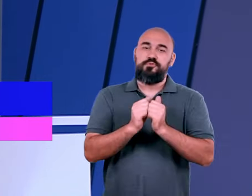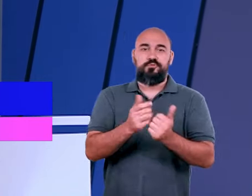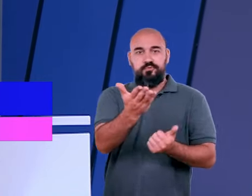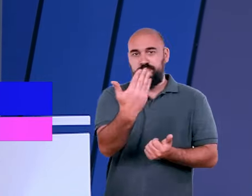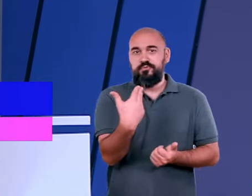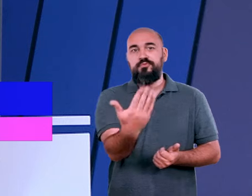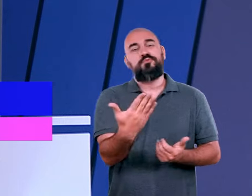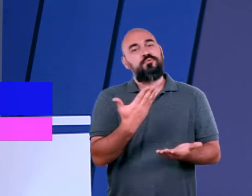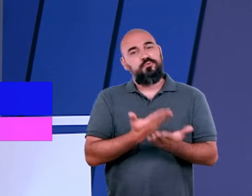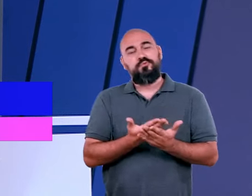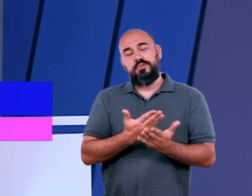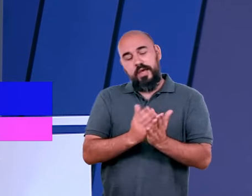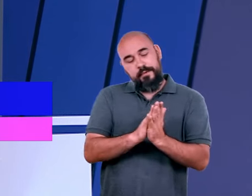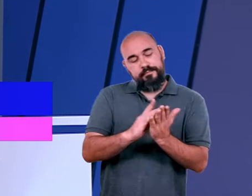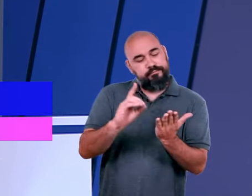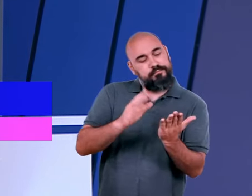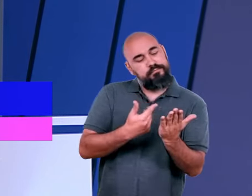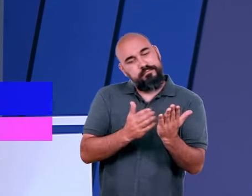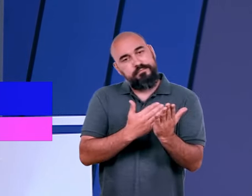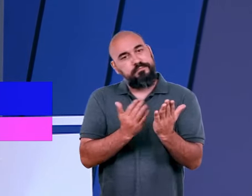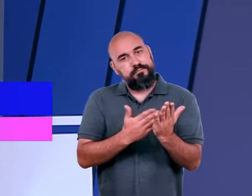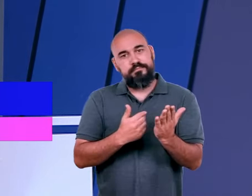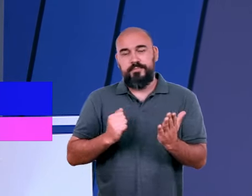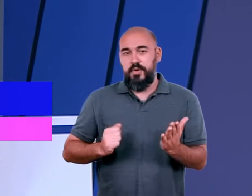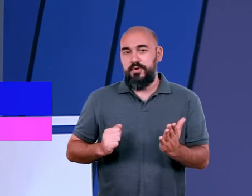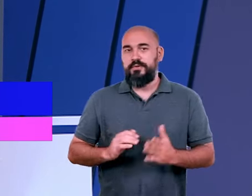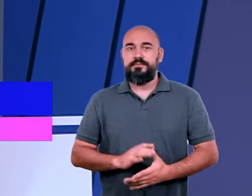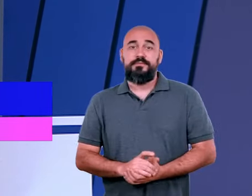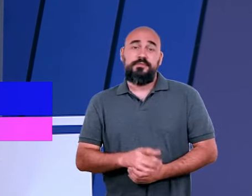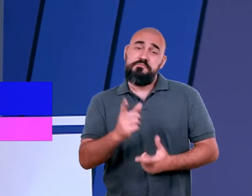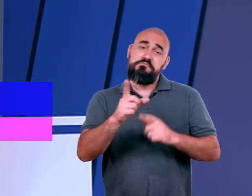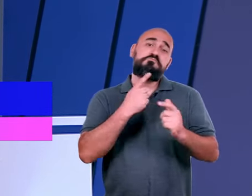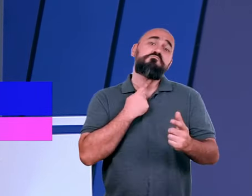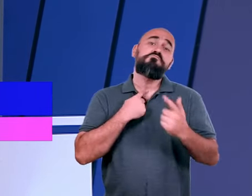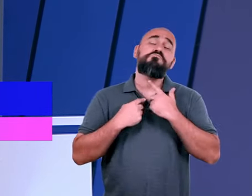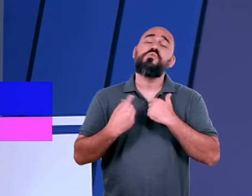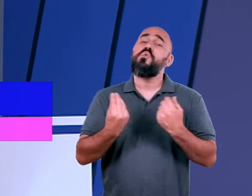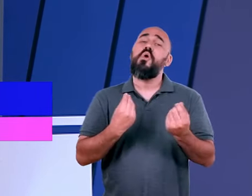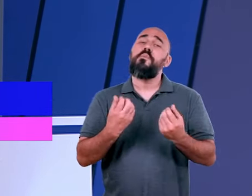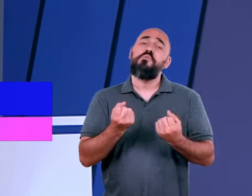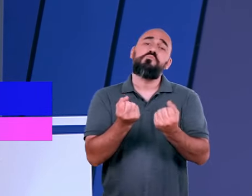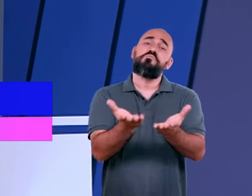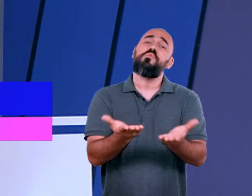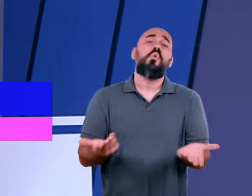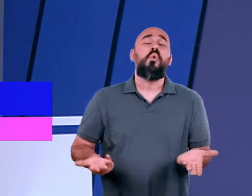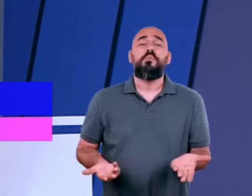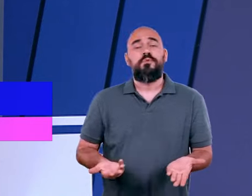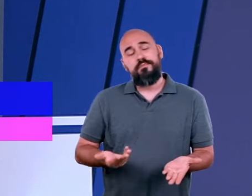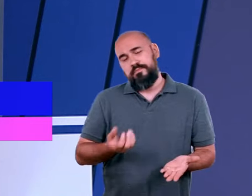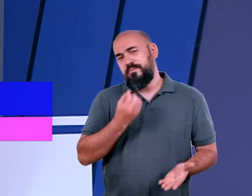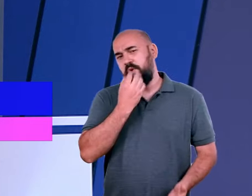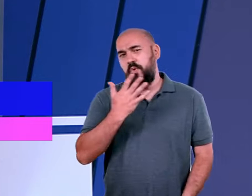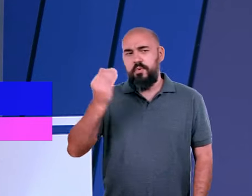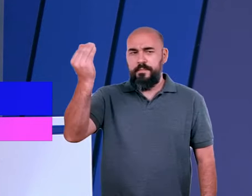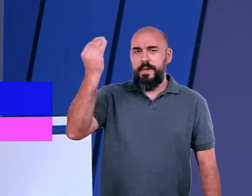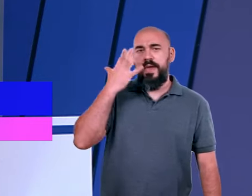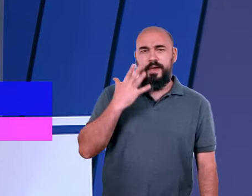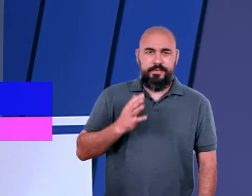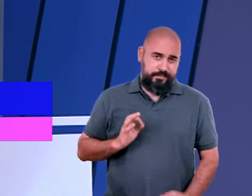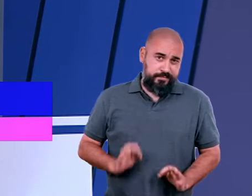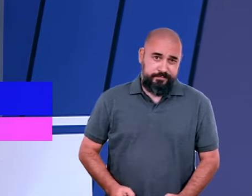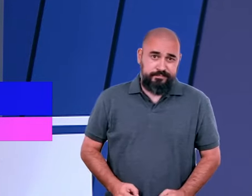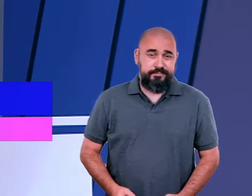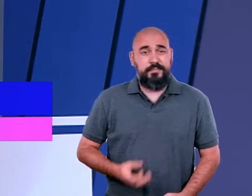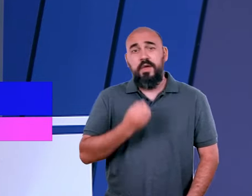para descarregar no seu celular, de acordo com aquilo que você decidiu, como você quer receber esse material. É uma bênção isso? É um